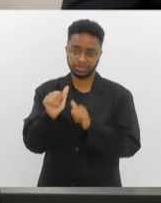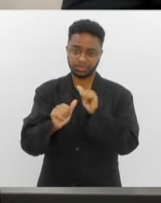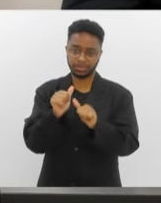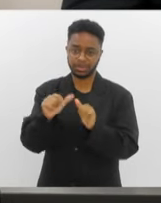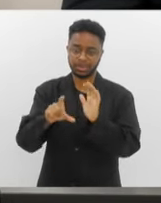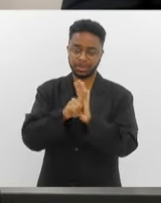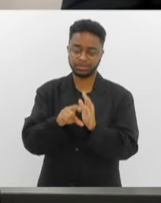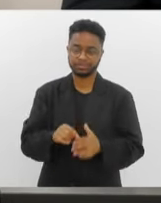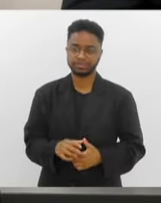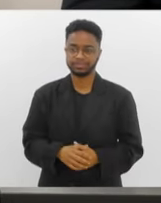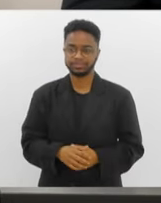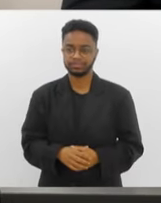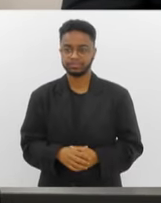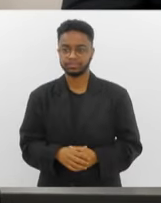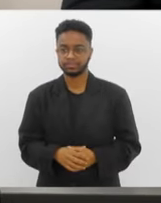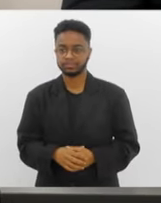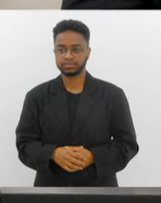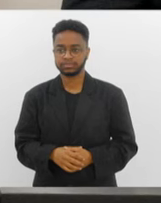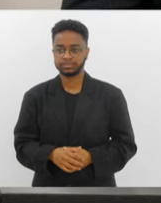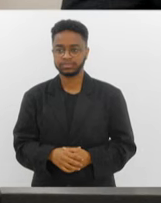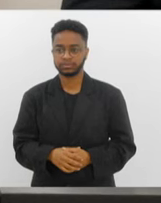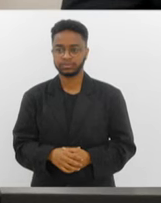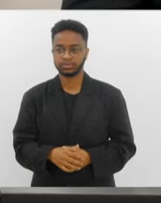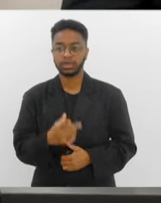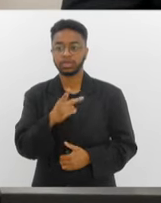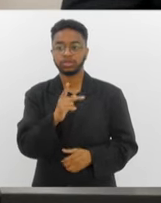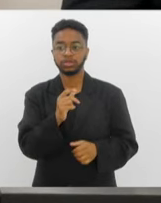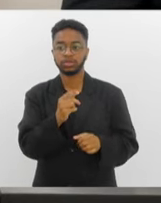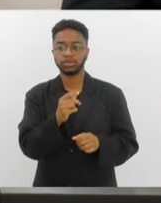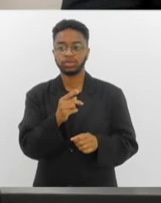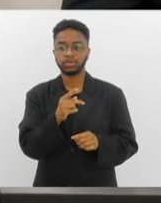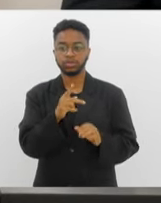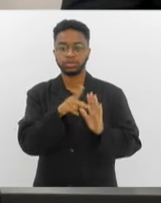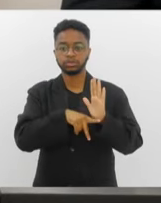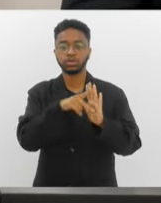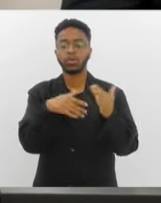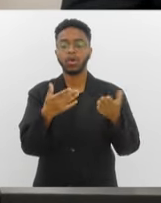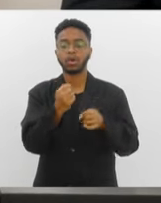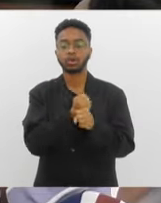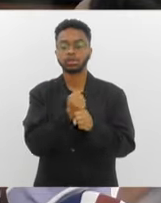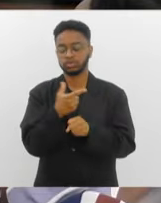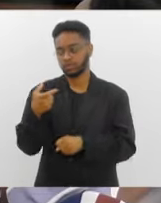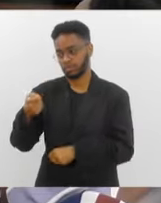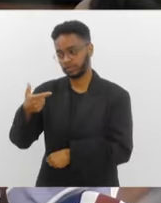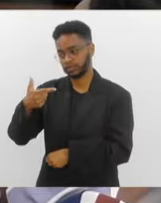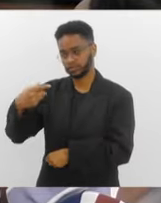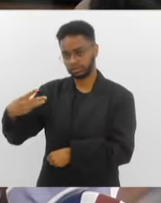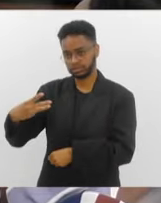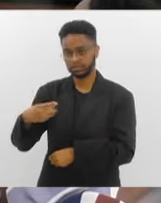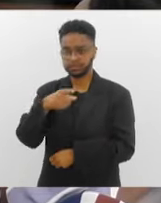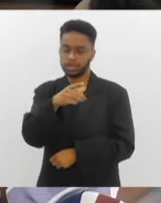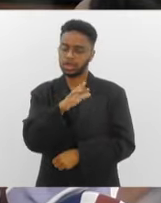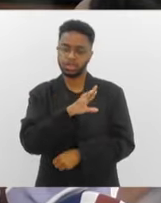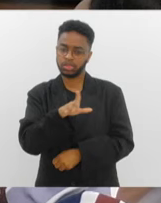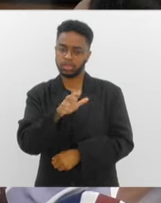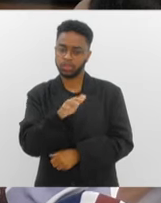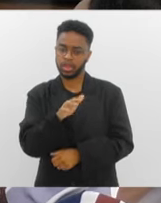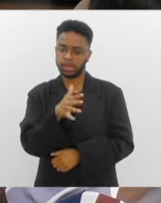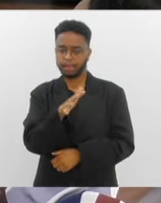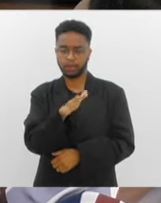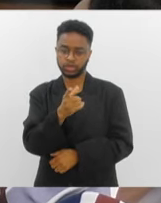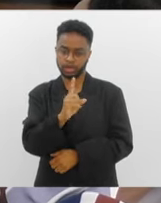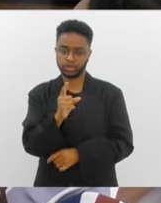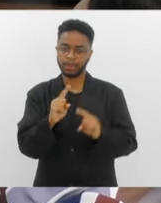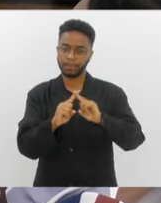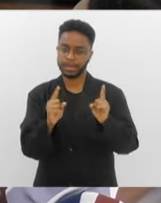moderado. De que ano é seu projeto? Só o prestígio é moderado. 23. Vossa Excelência não é moderado, mas o prestígio parece